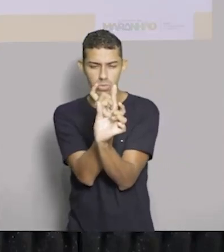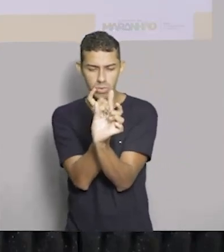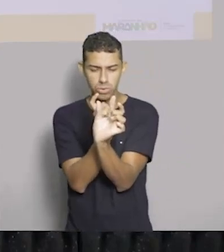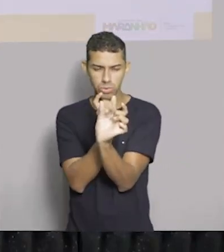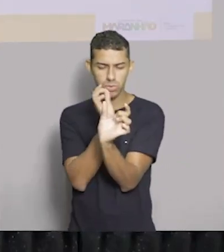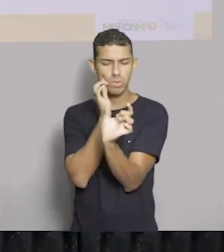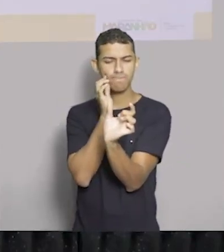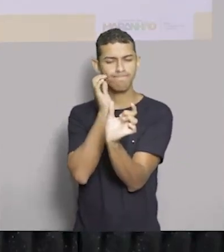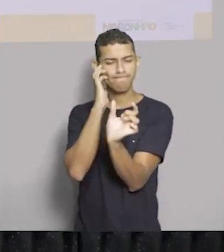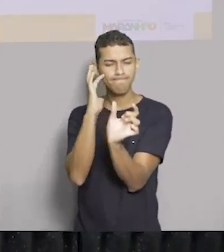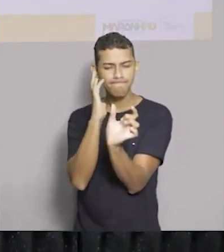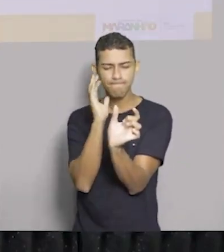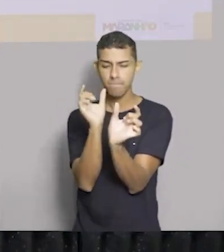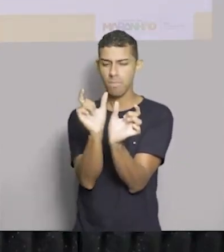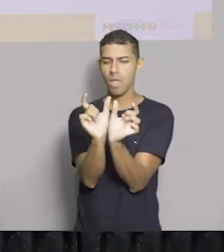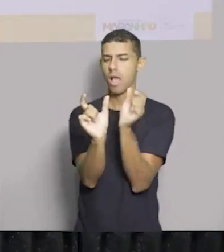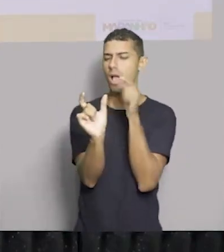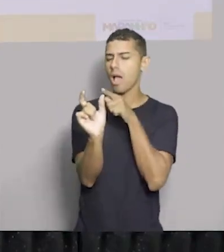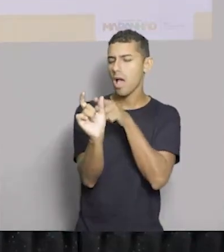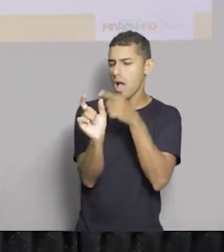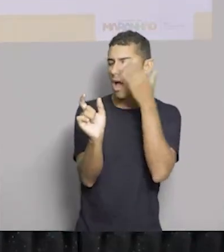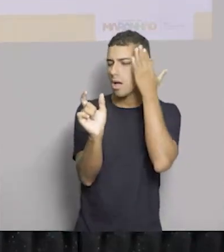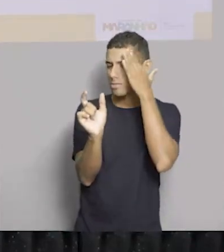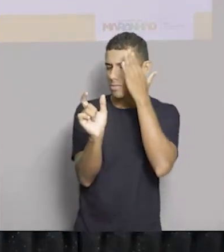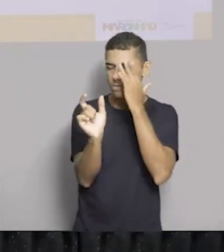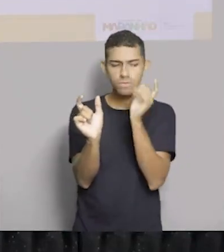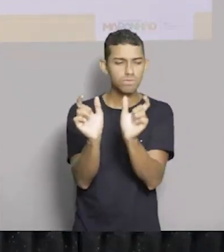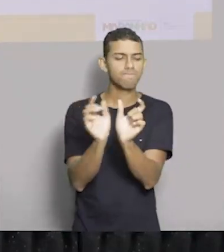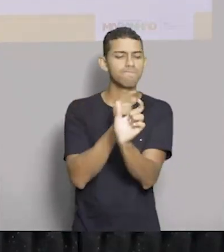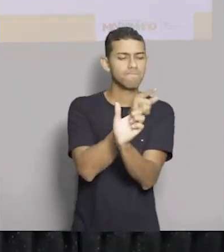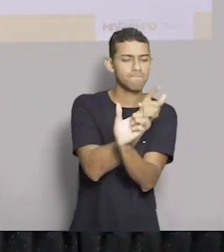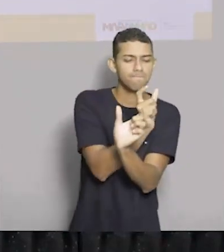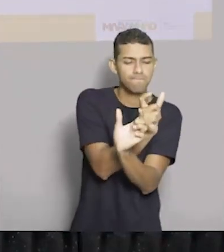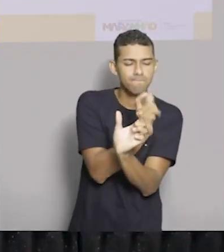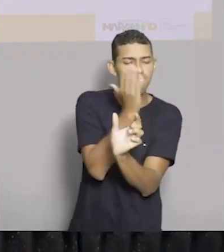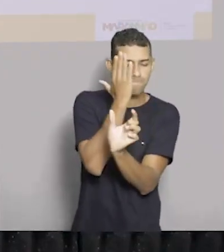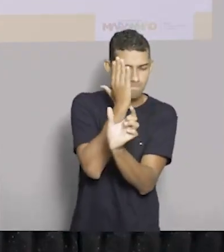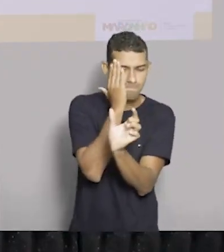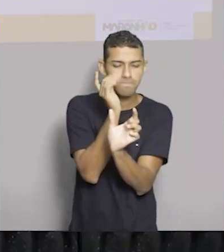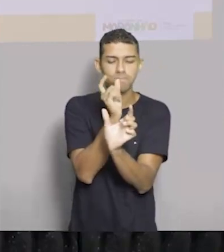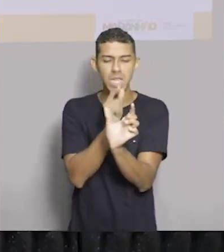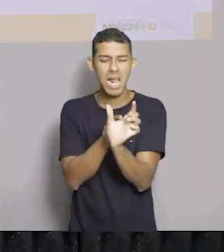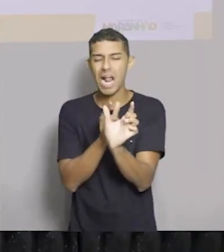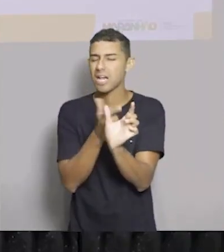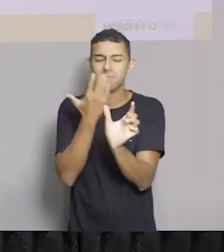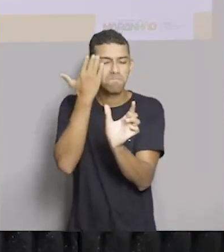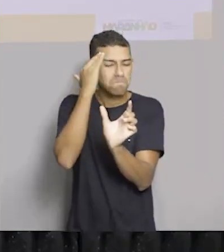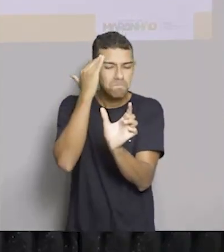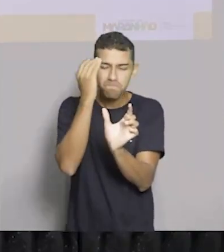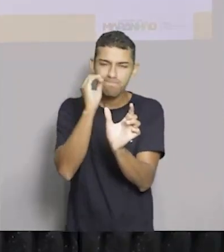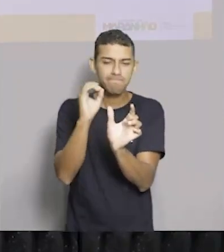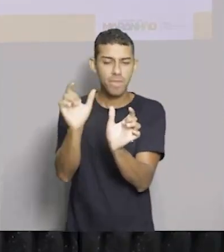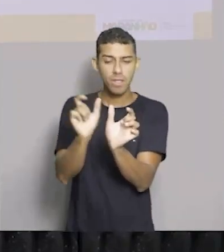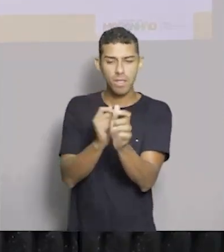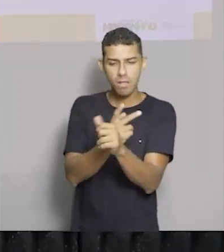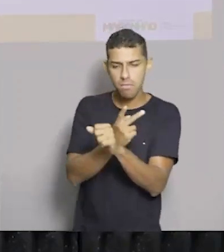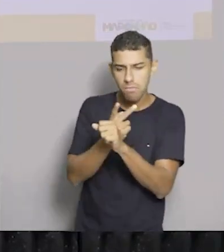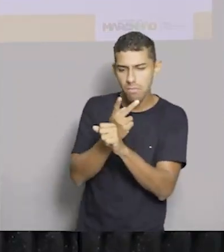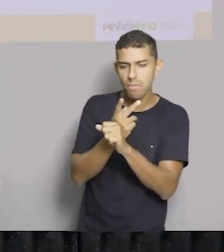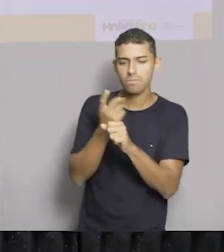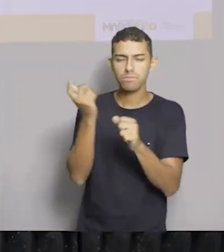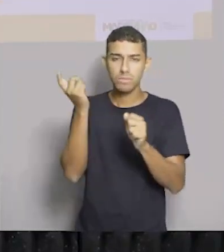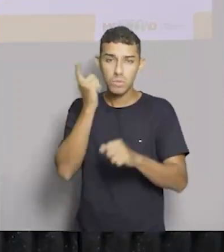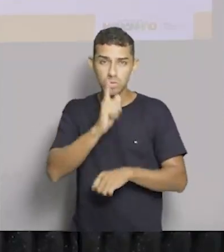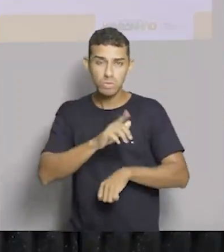contém, isso pode te ajudar nesse processo de interpretação. Tá? Na linguística, o processo de formação de